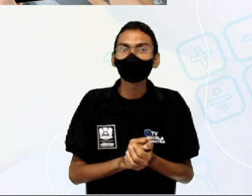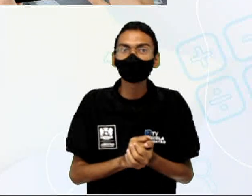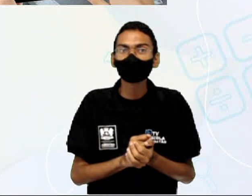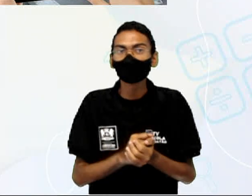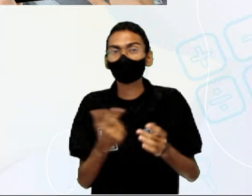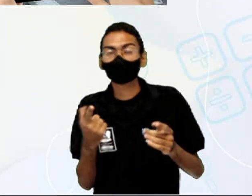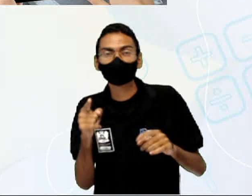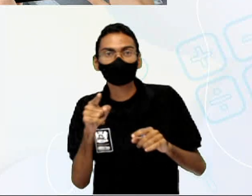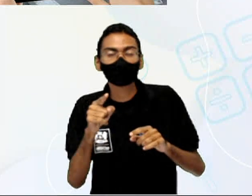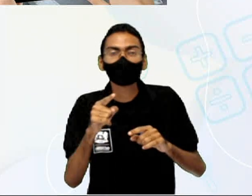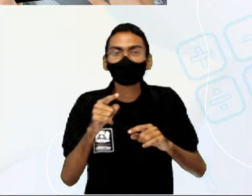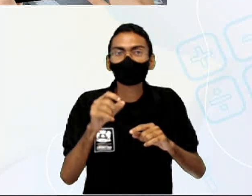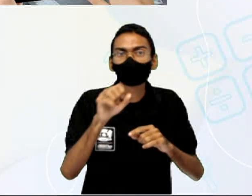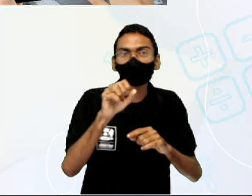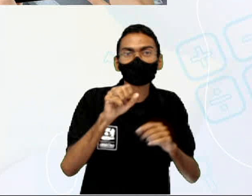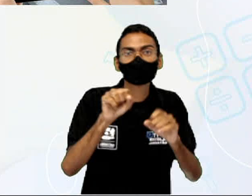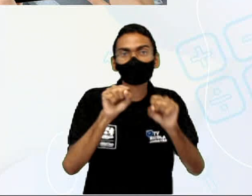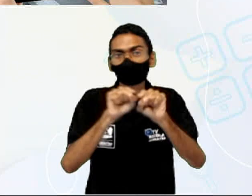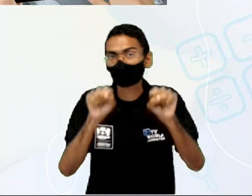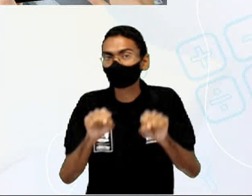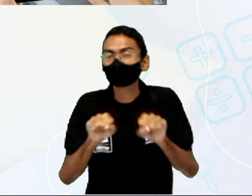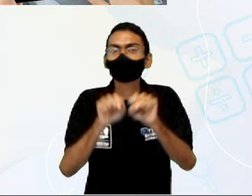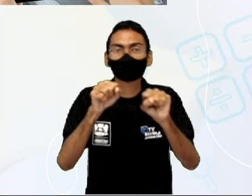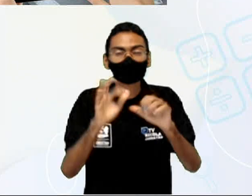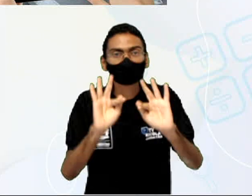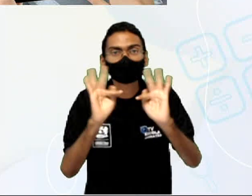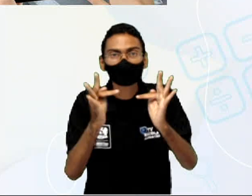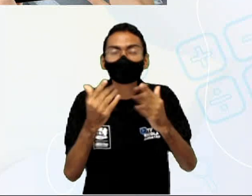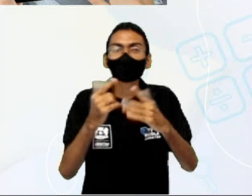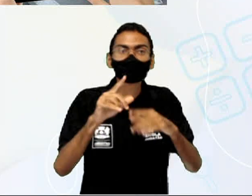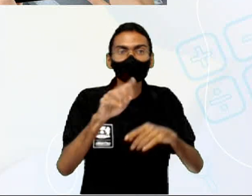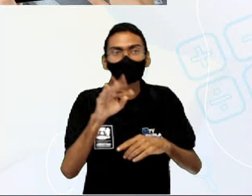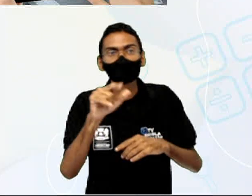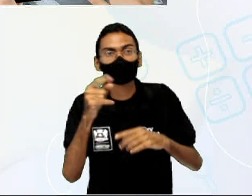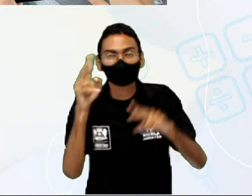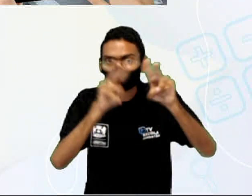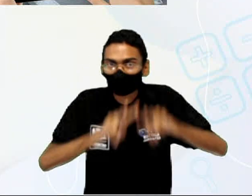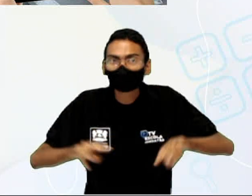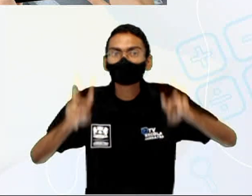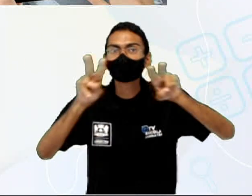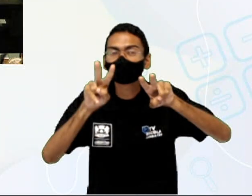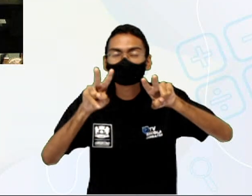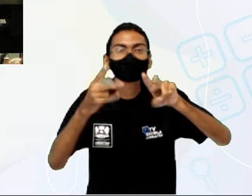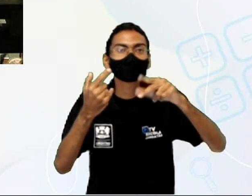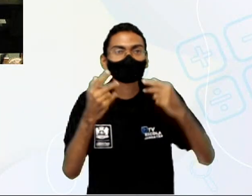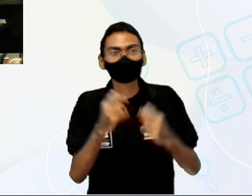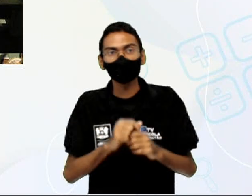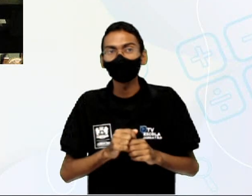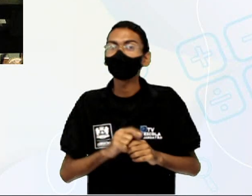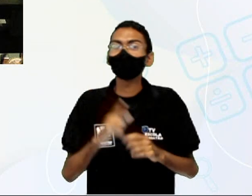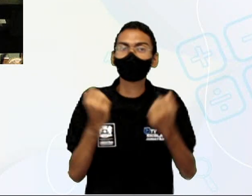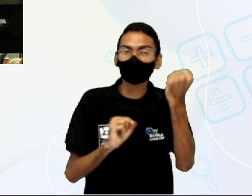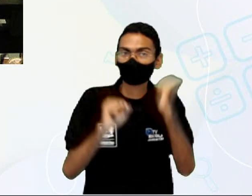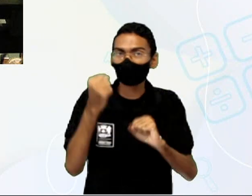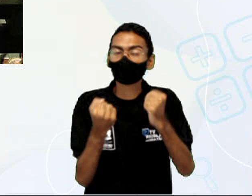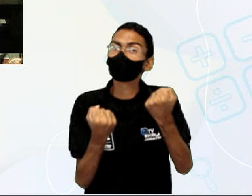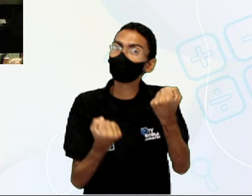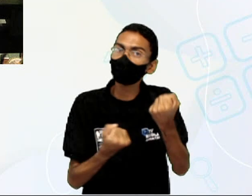que ilustram a automação de uma fábrica de automóveis.